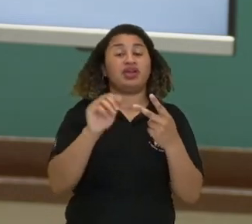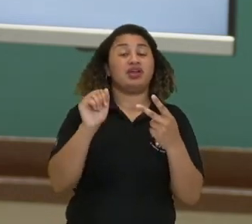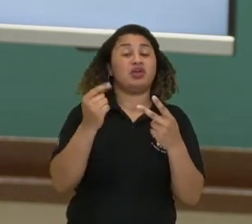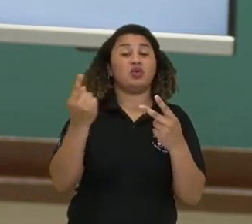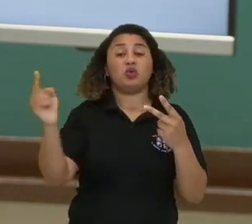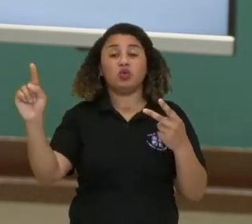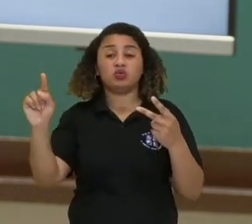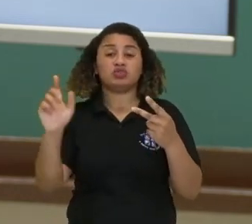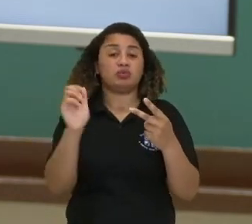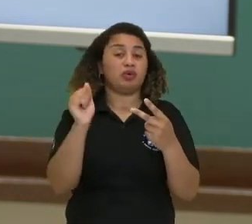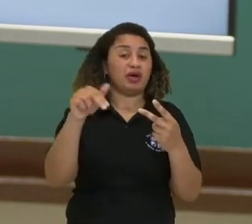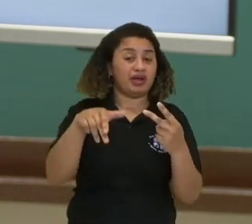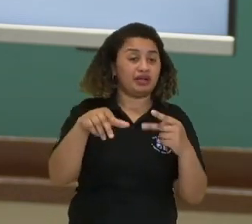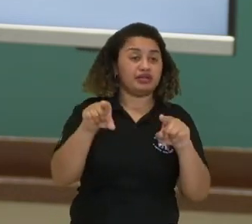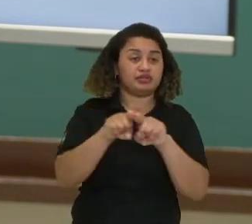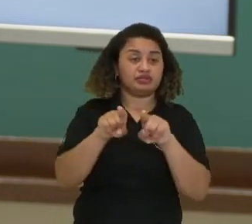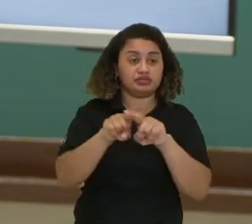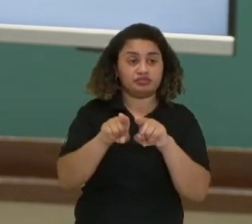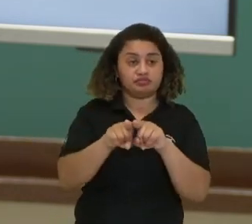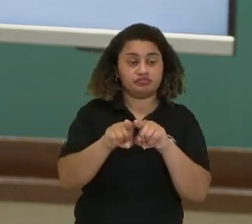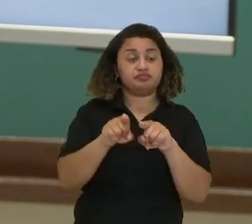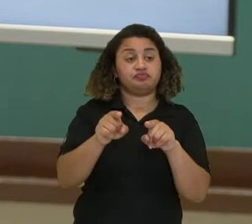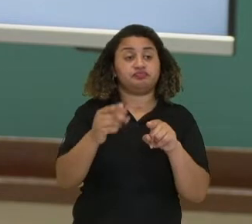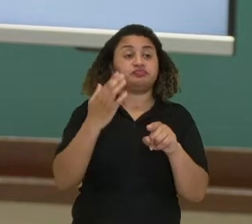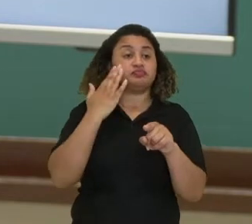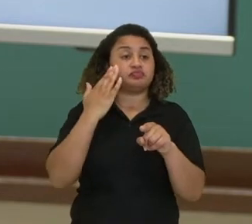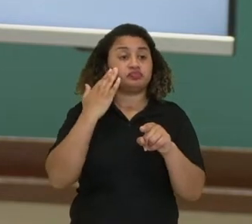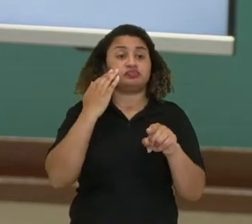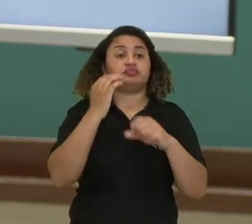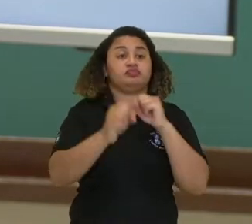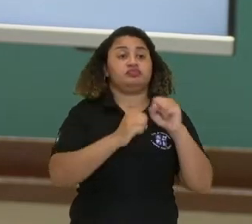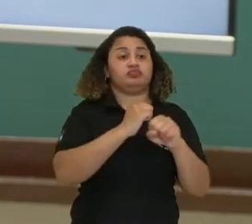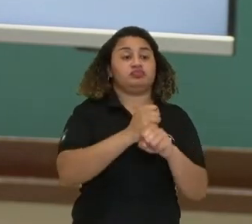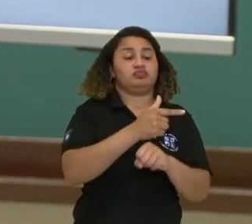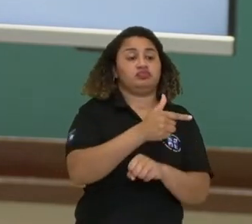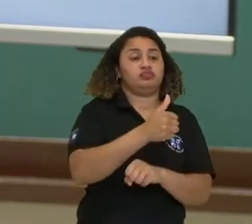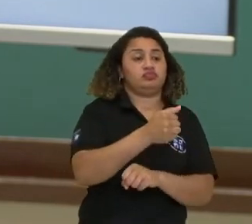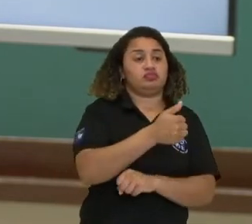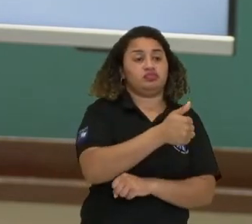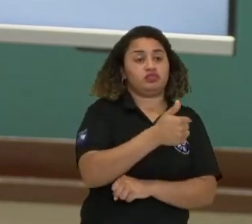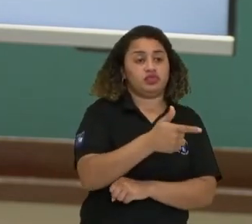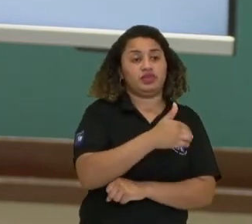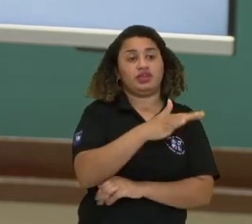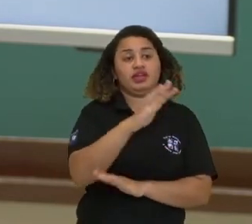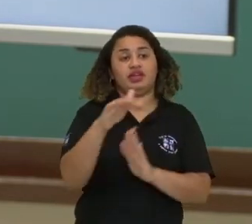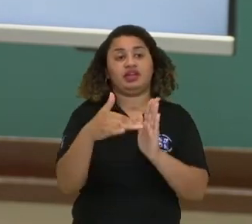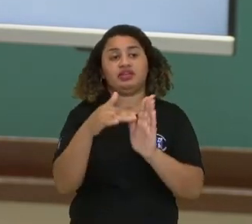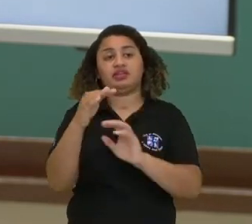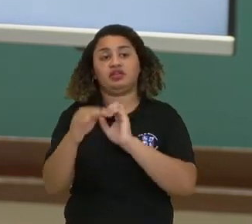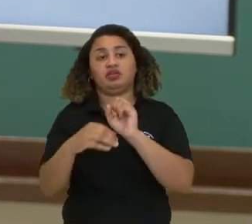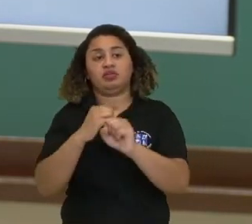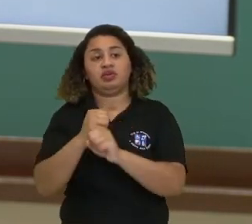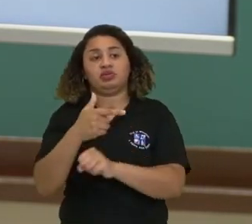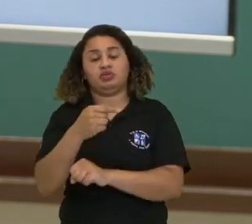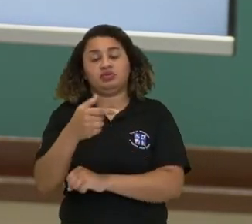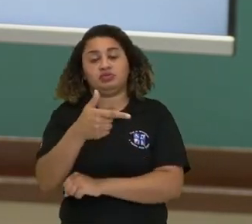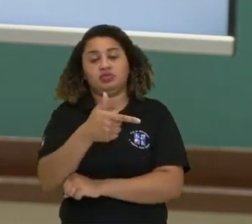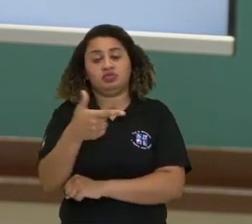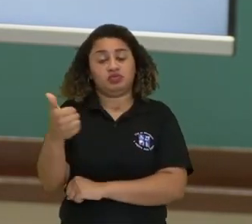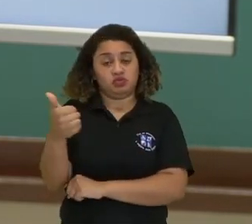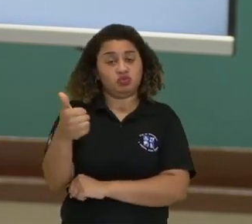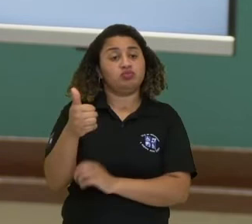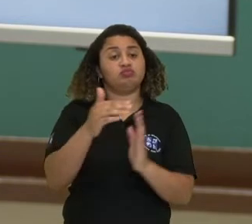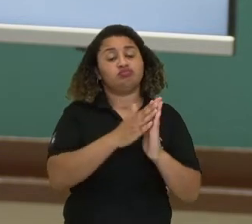termo dessa sequência. A gente quer saber de 2012 até 2021. Então, nesse intervalo